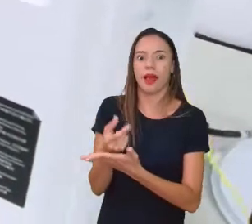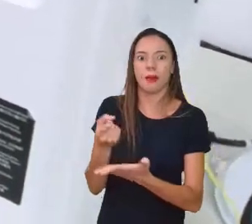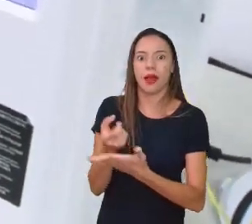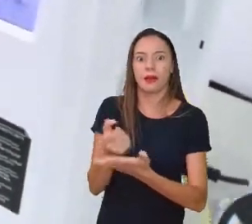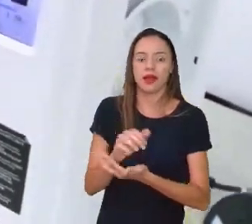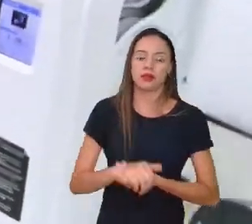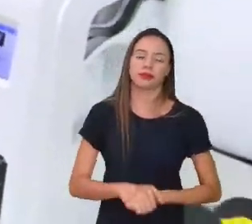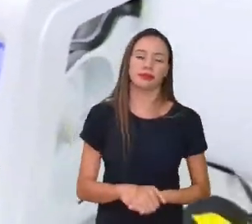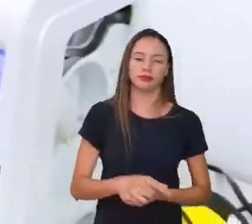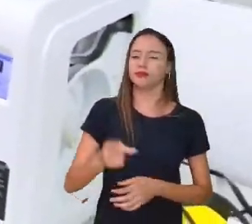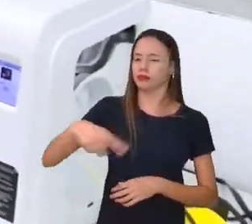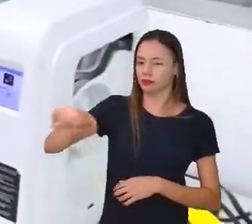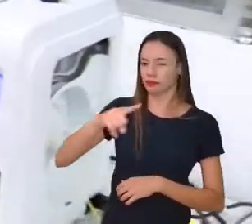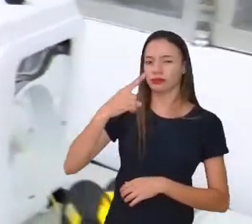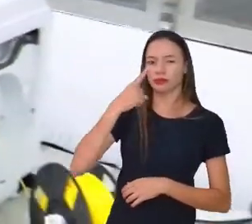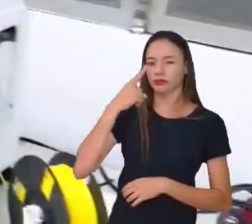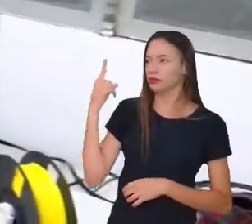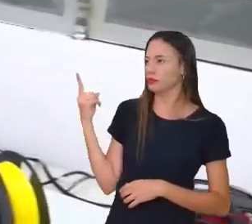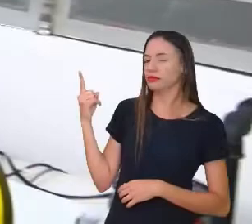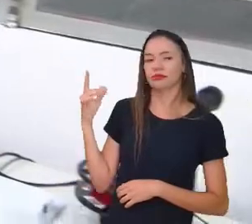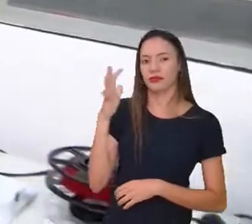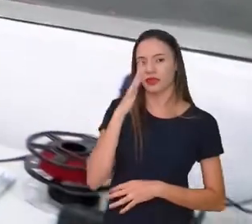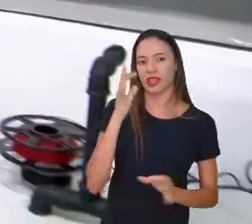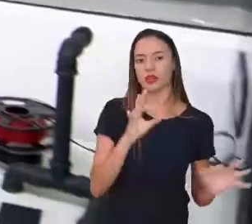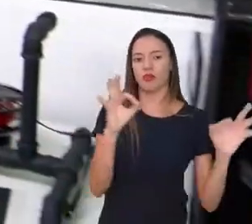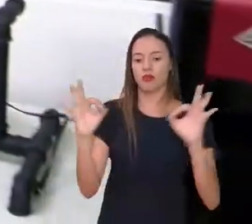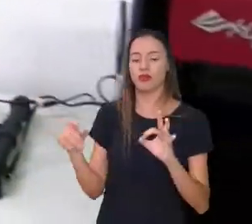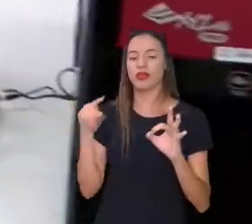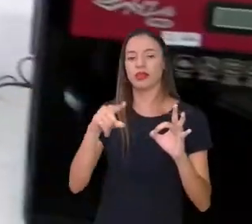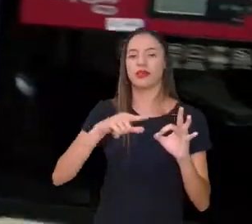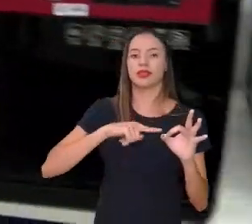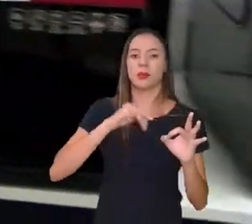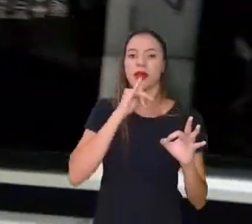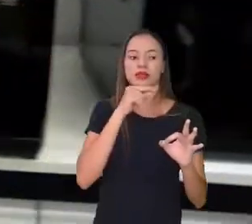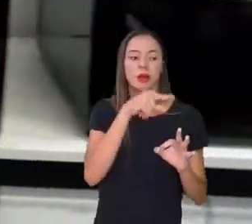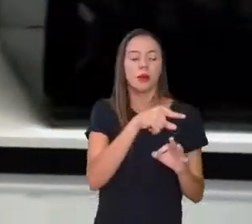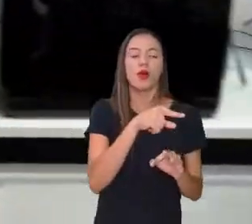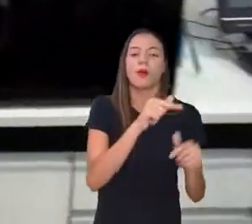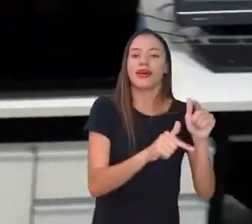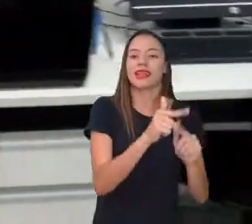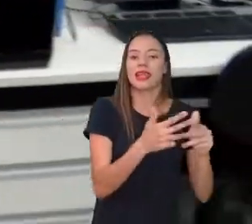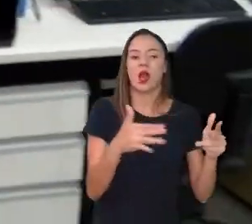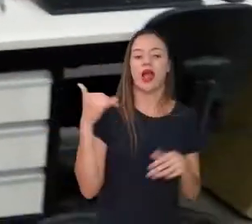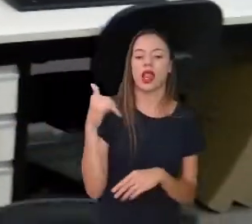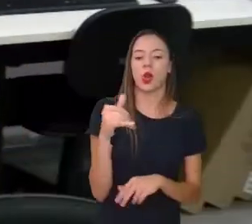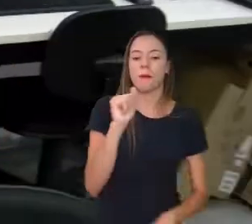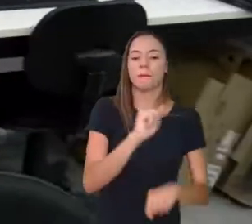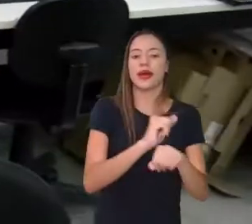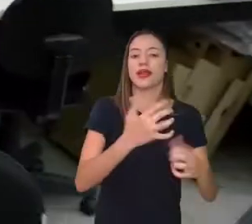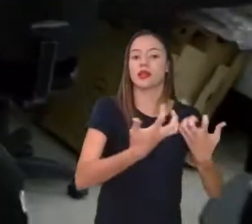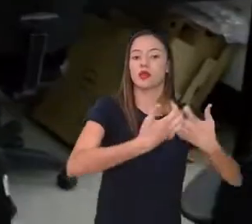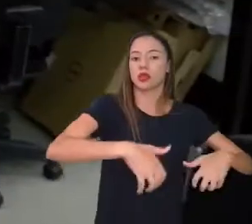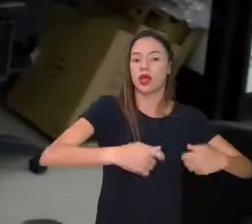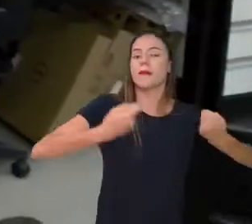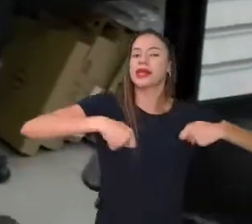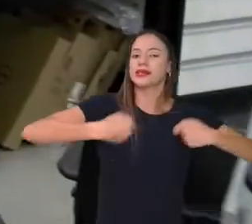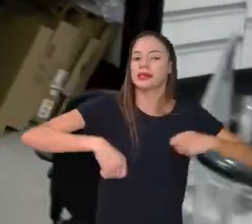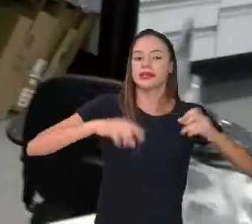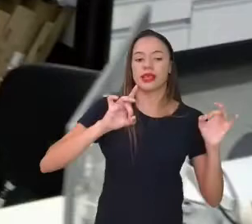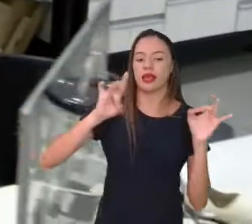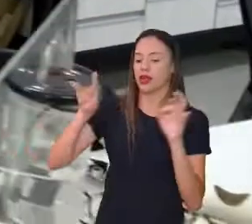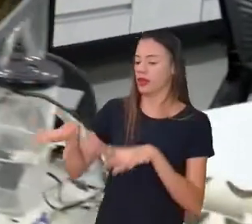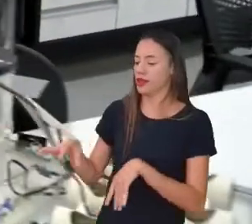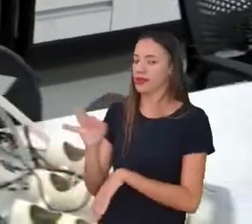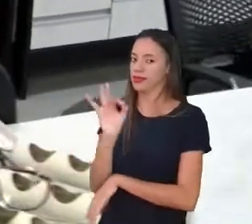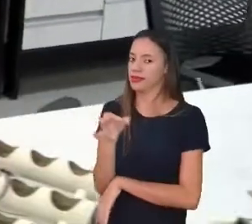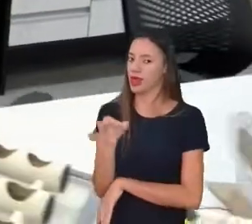Então, pessoal, vocês viram aí nesse vídeo que os equipamentos eletrônicos, quando eles deixam de funcionar, eles precisam ter o descarte adequado,